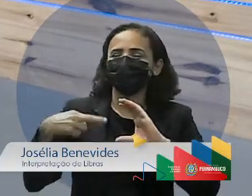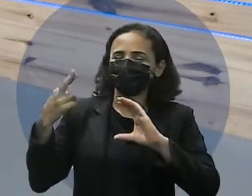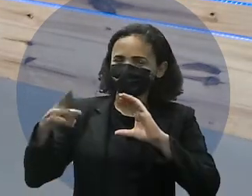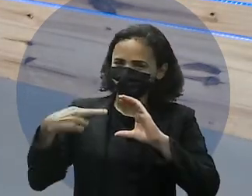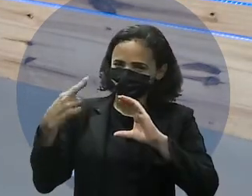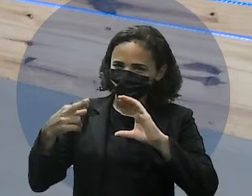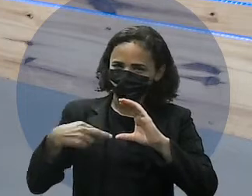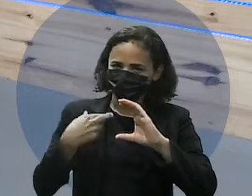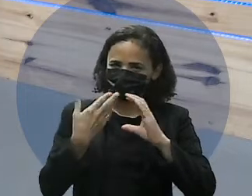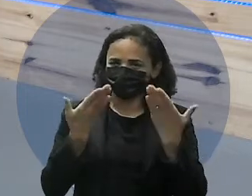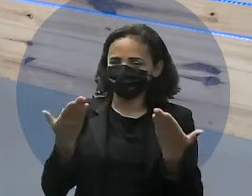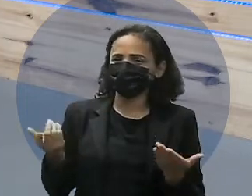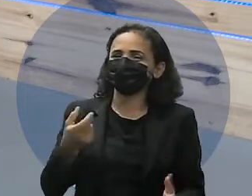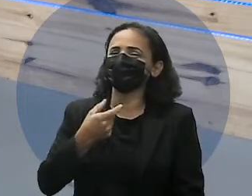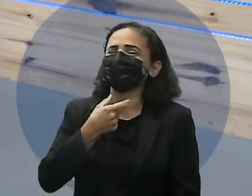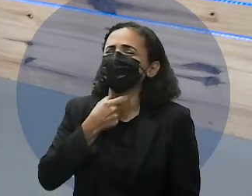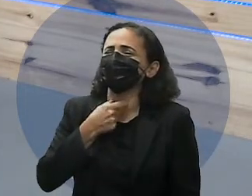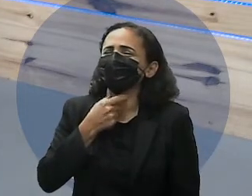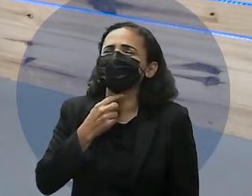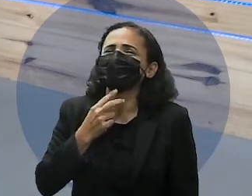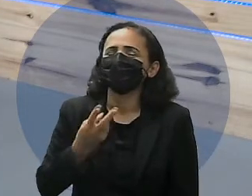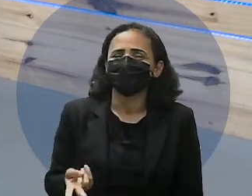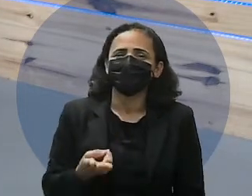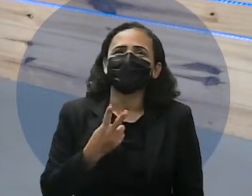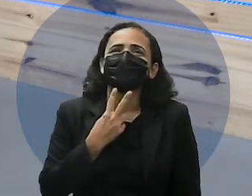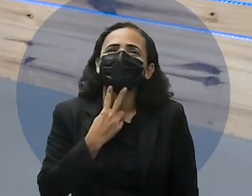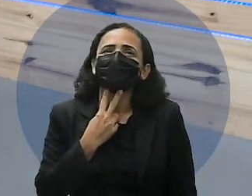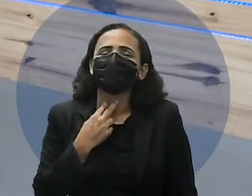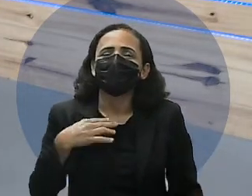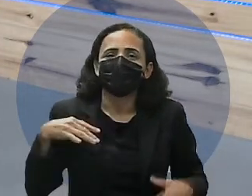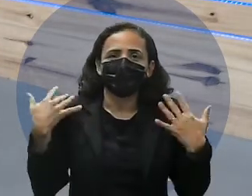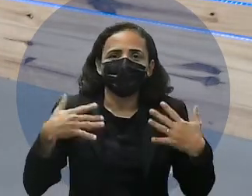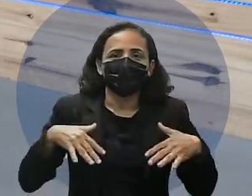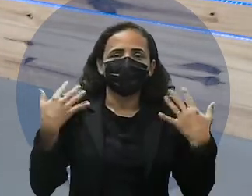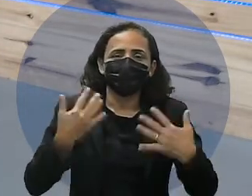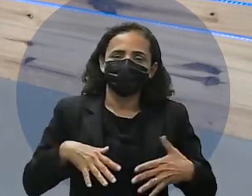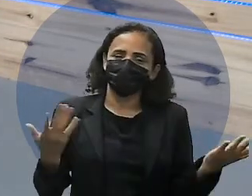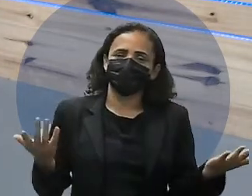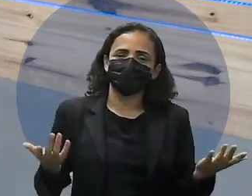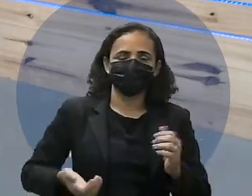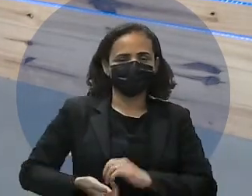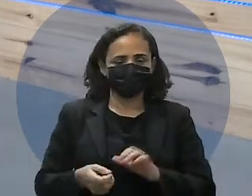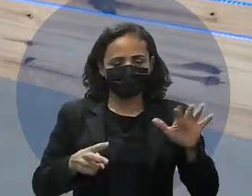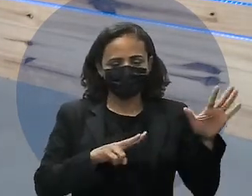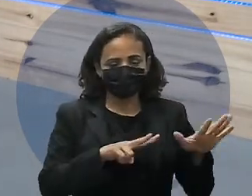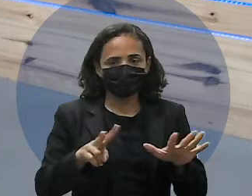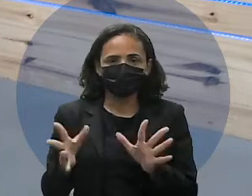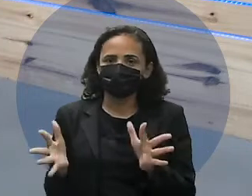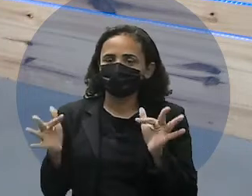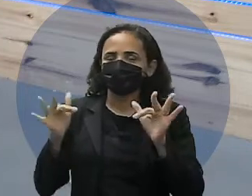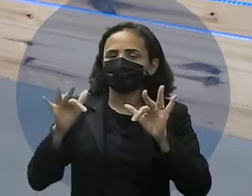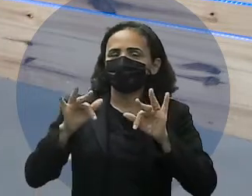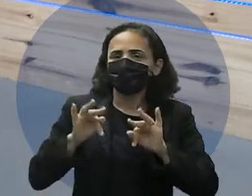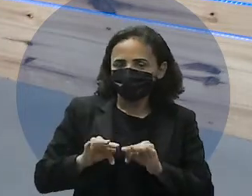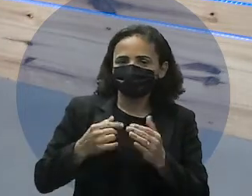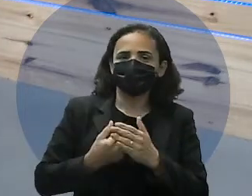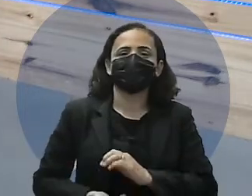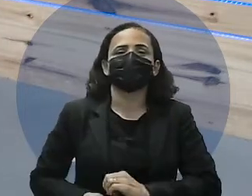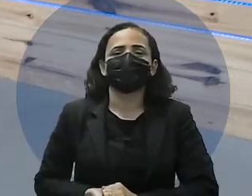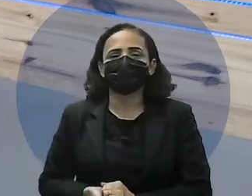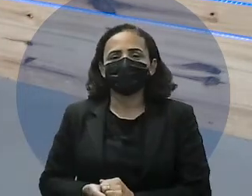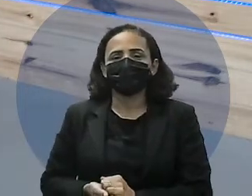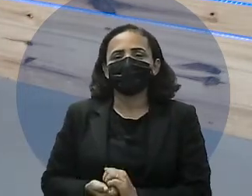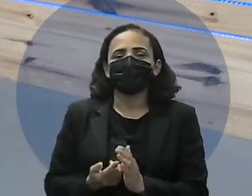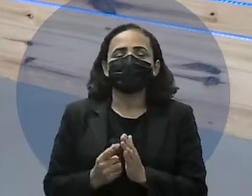Robertão, minha voz não é mais a mesma. Robertão, esse final de semana estive lá na cidade